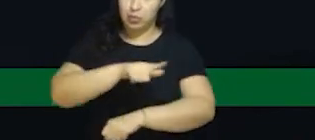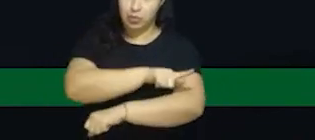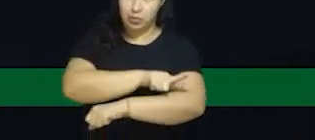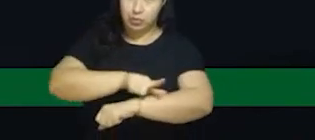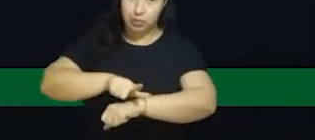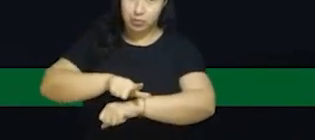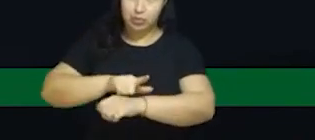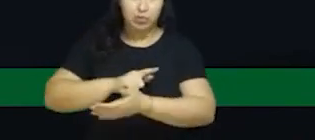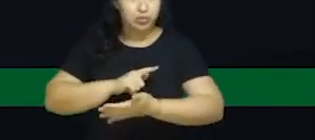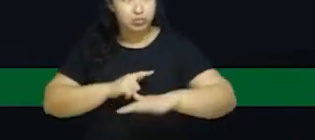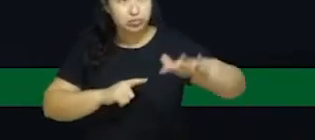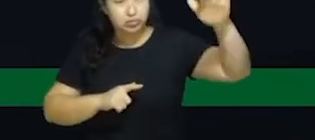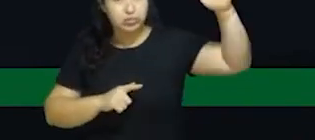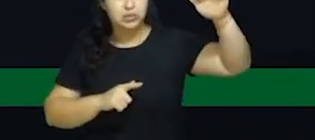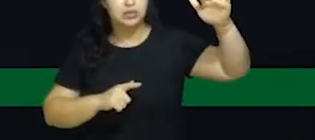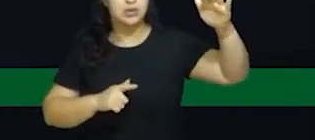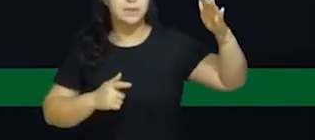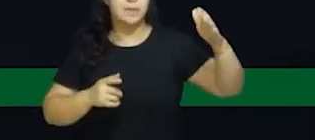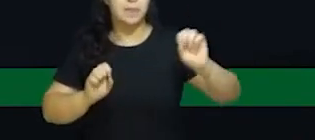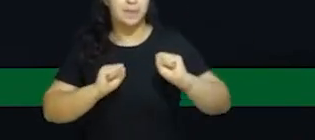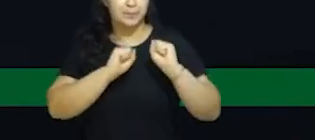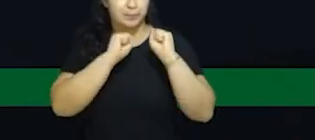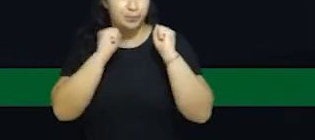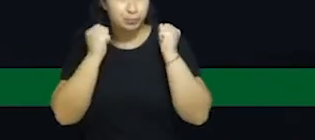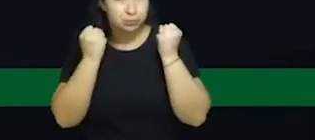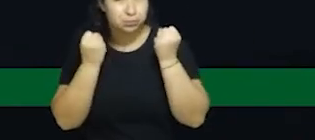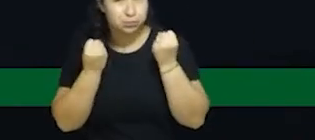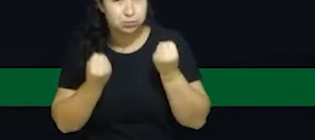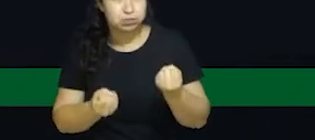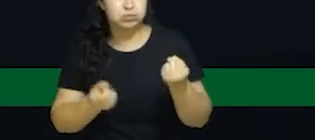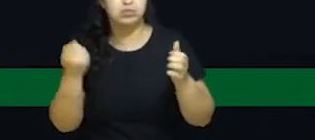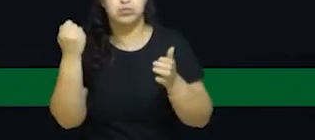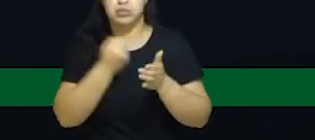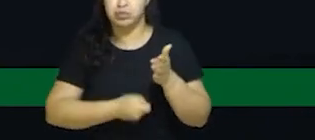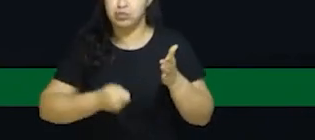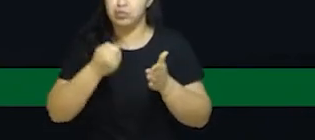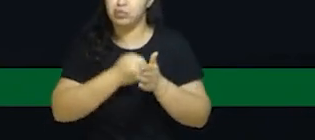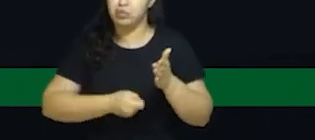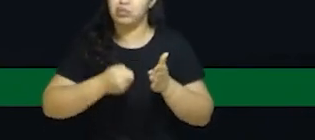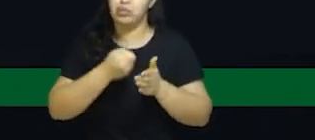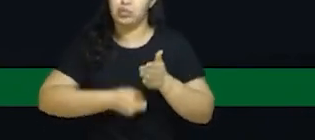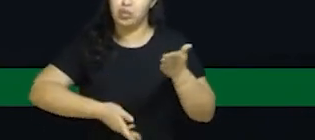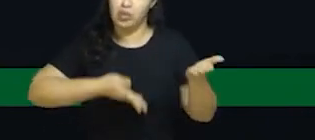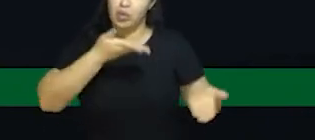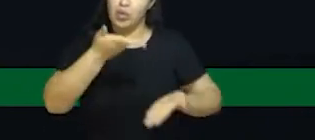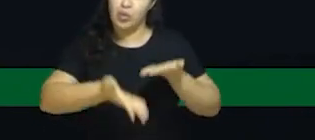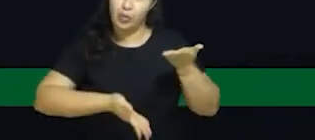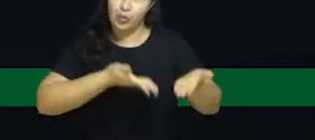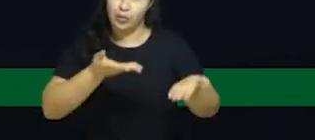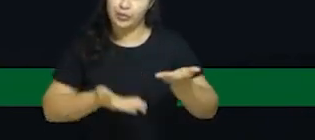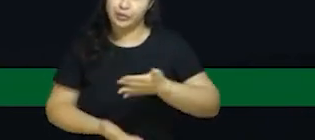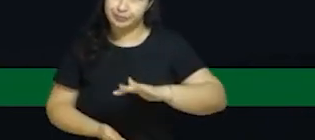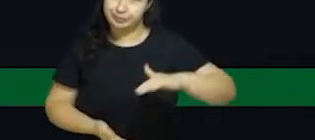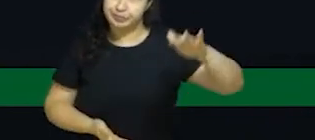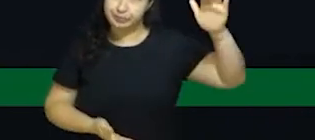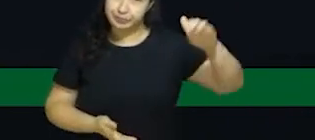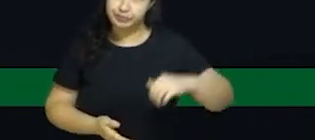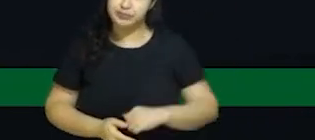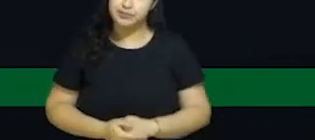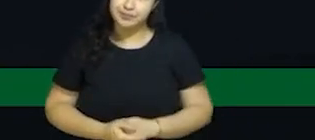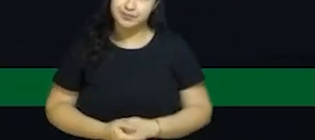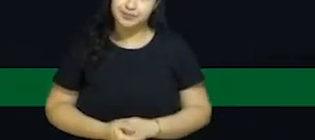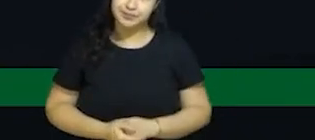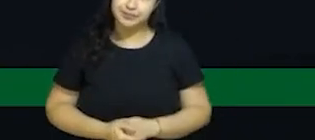serrano, que defendo e que luto muito pela nossa região, luto muito no qual os